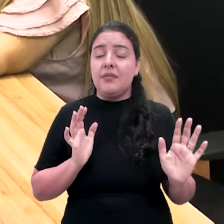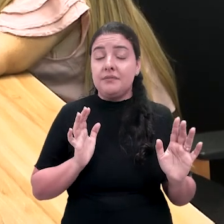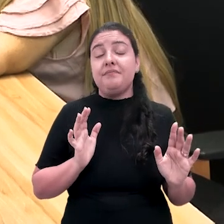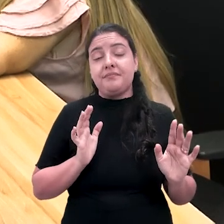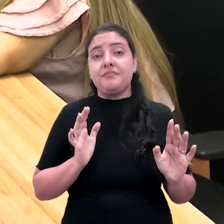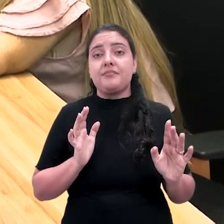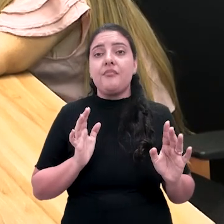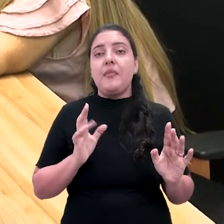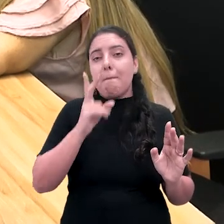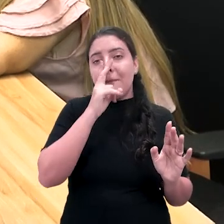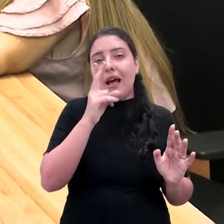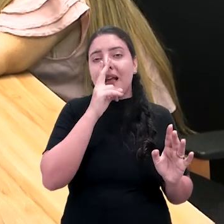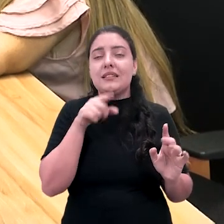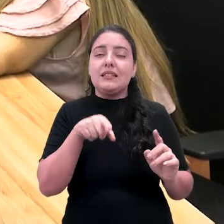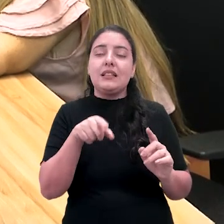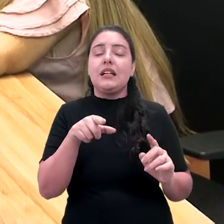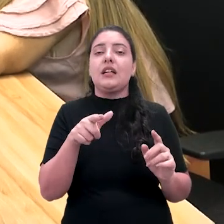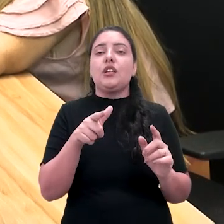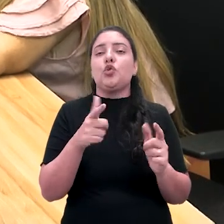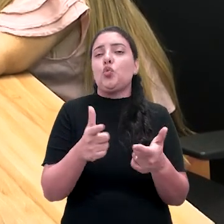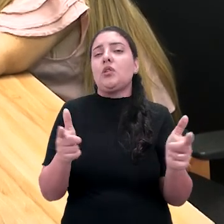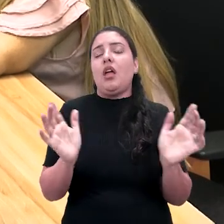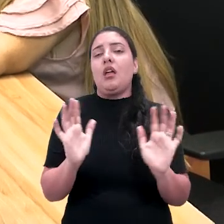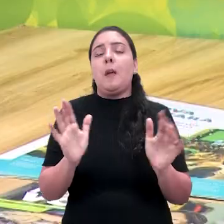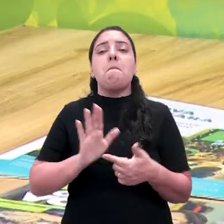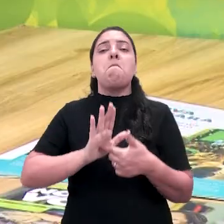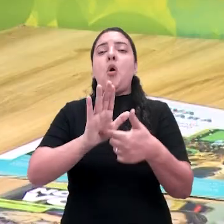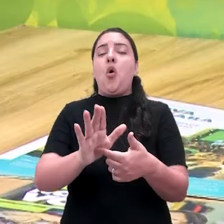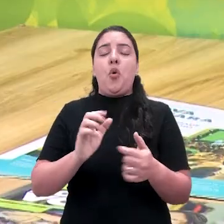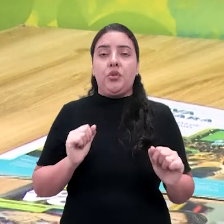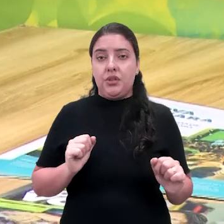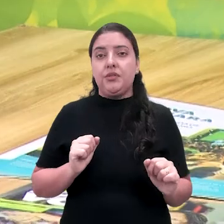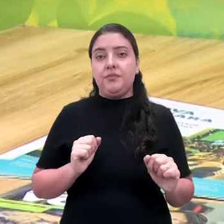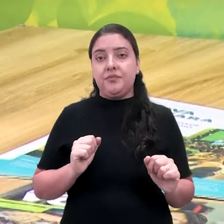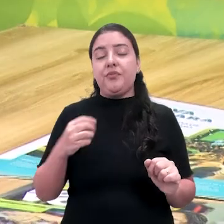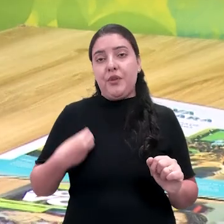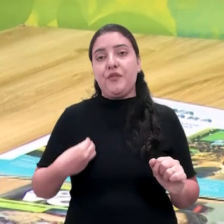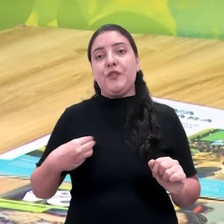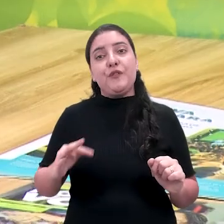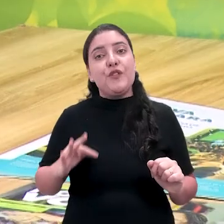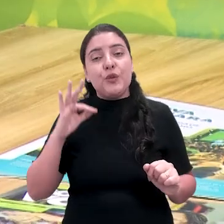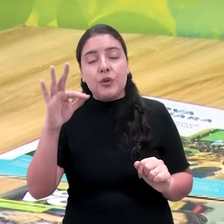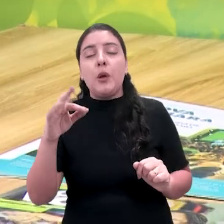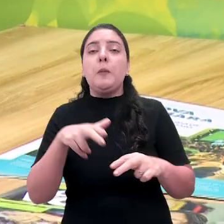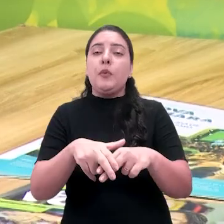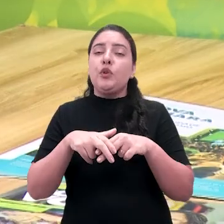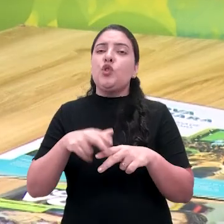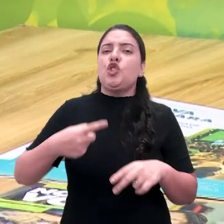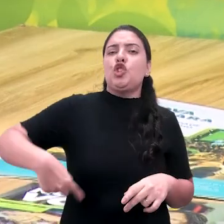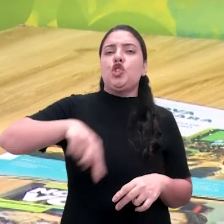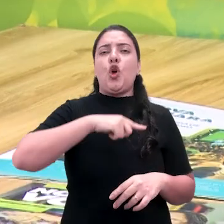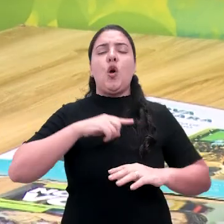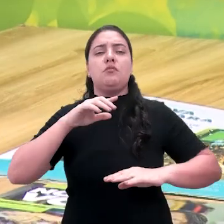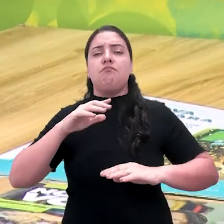mas ela parece que ela não tem muito, não mostra-se para a criança as perspectivas de futuro. Eu acho que nós, enquanto